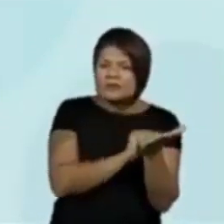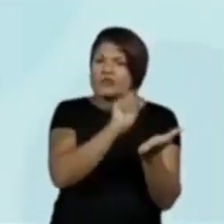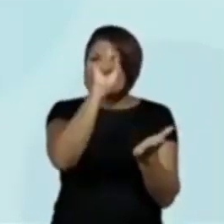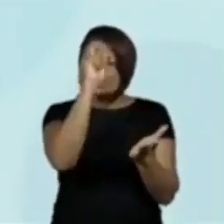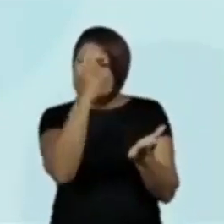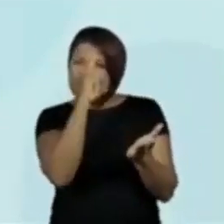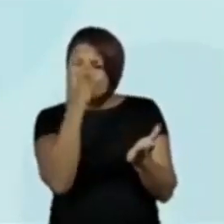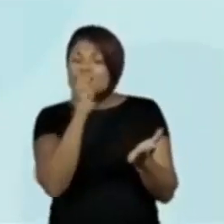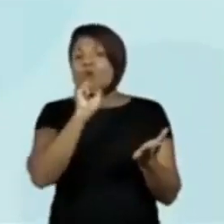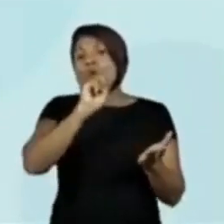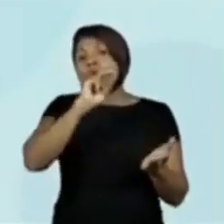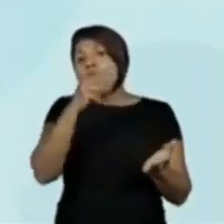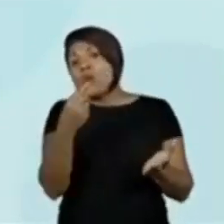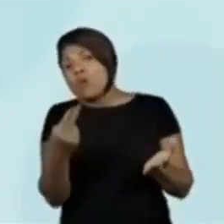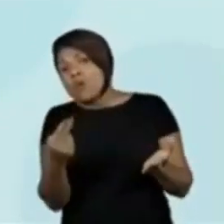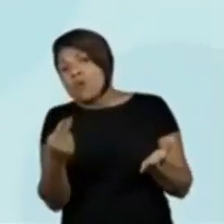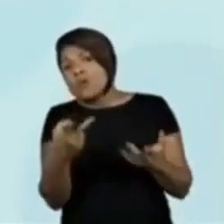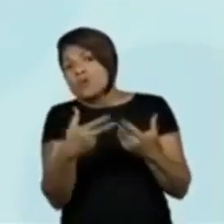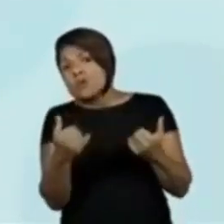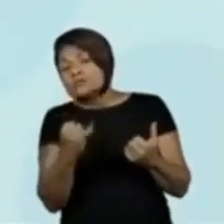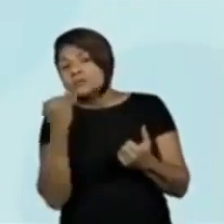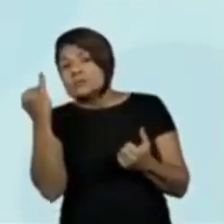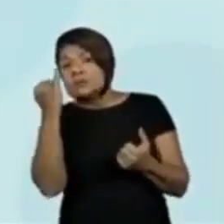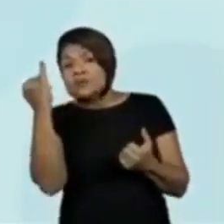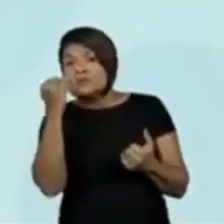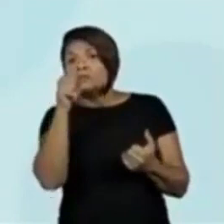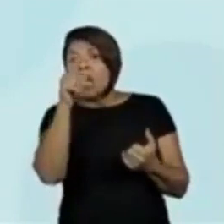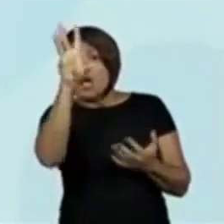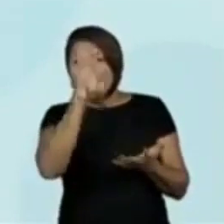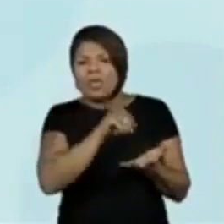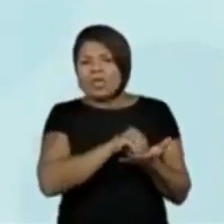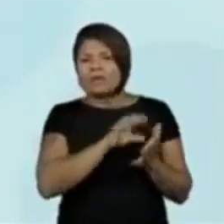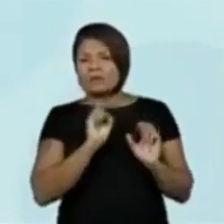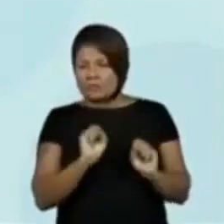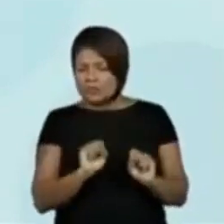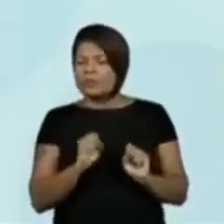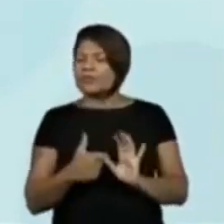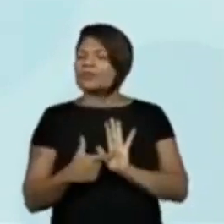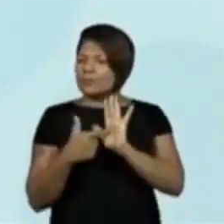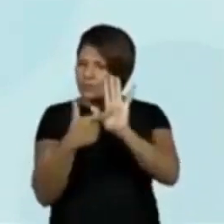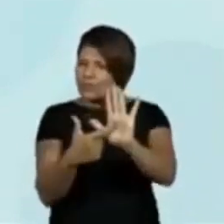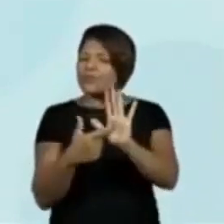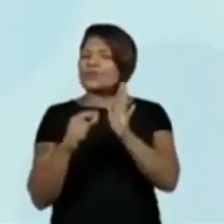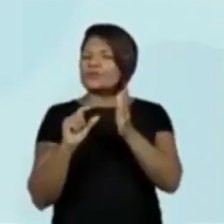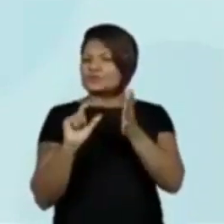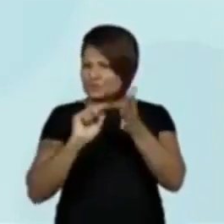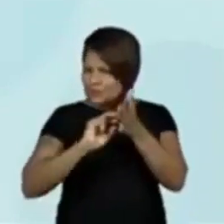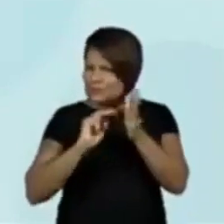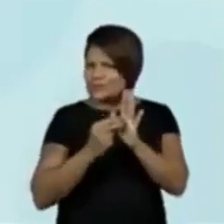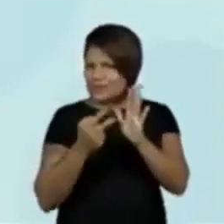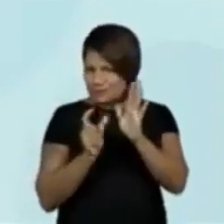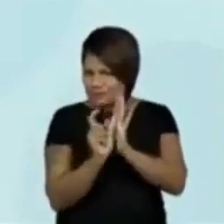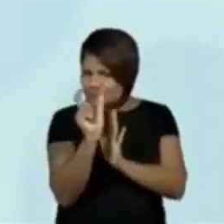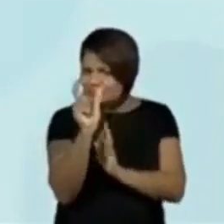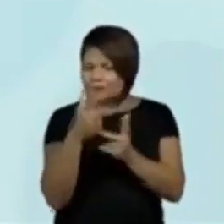dúvidas ou das coisas importantes dos conceitos que nós formos trabalhando aqui. E